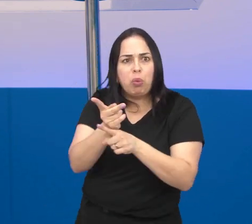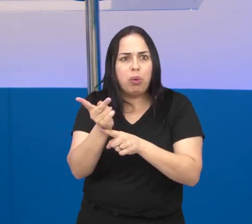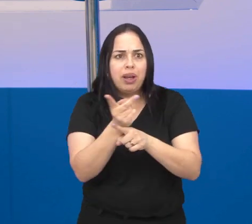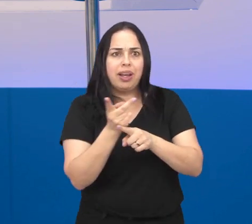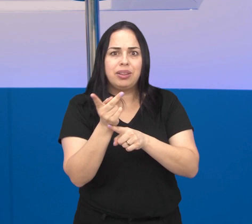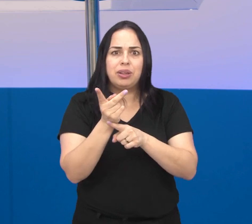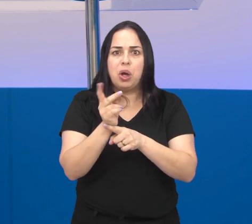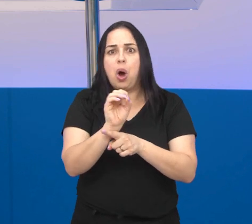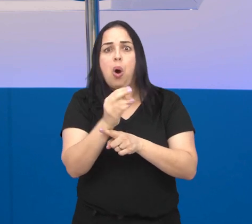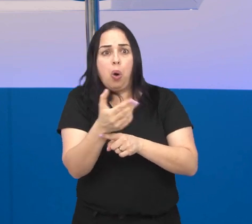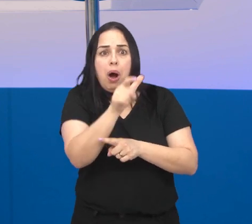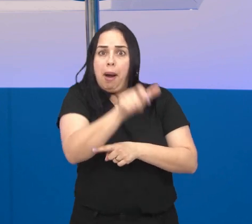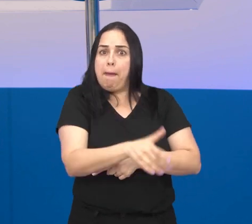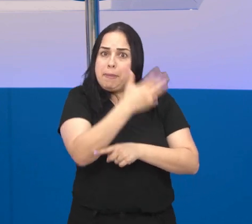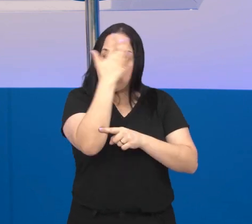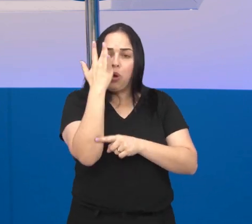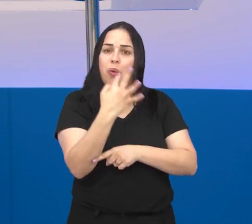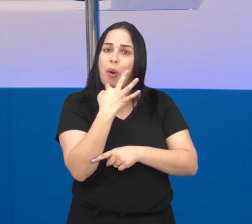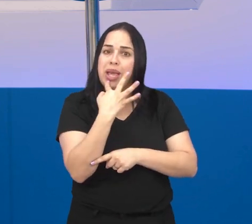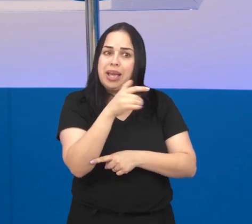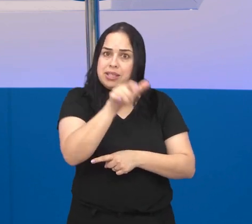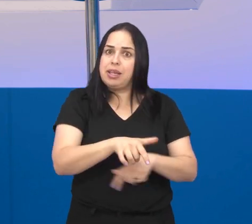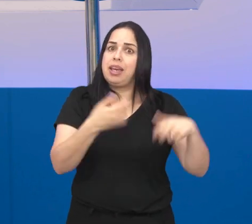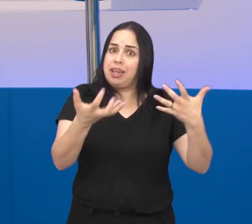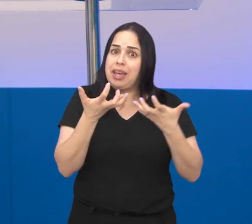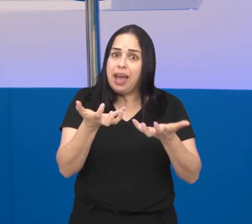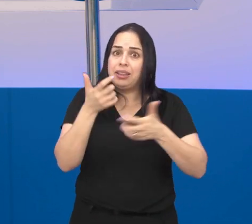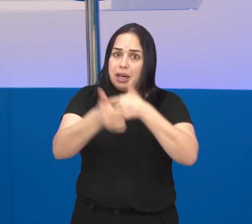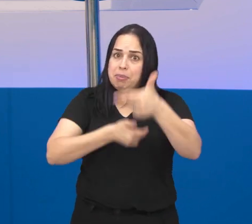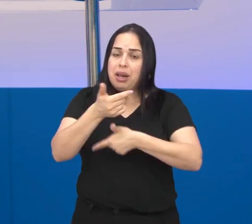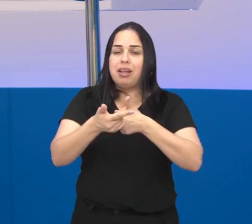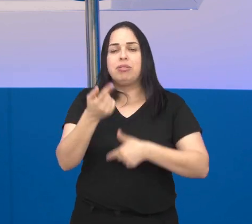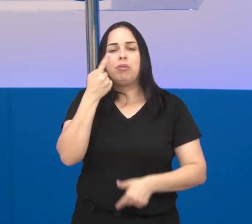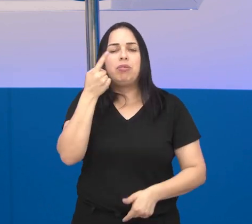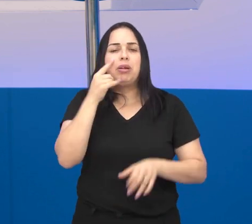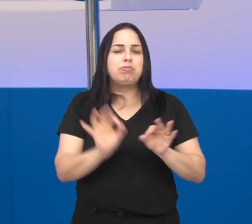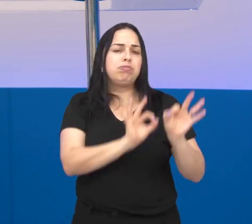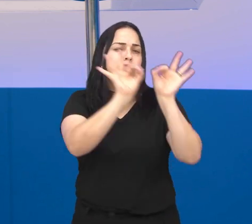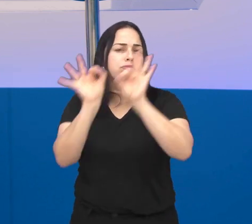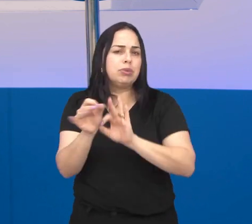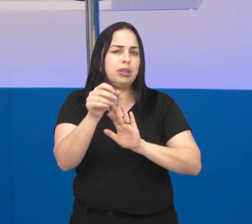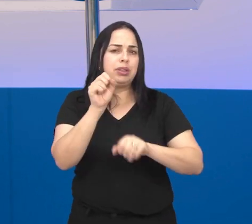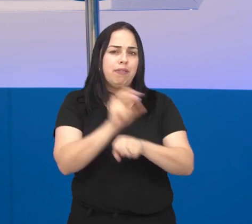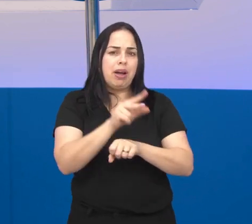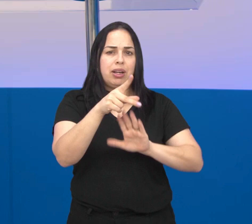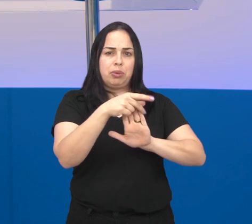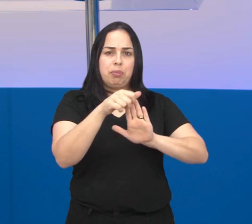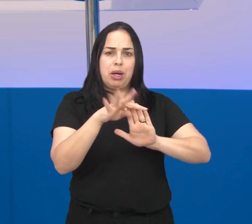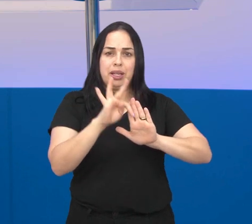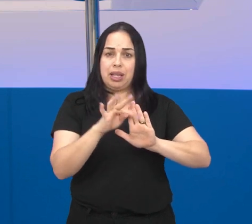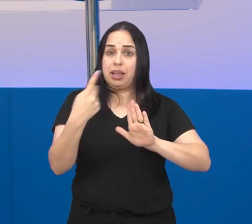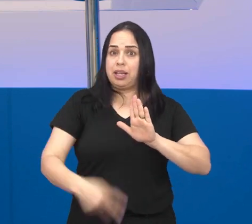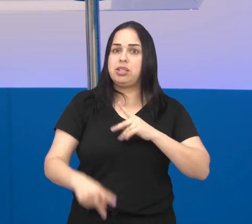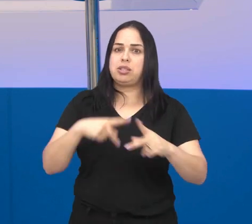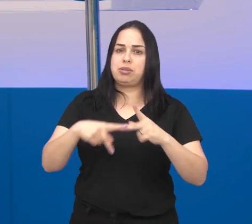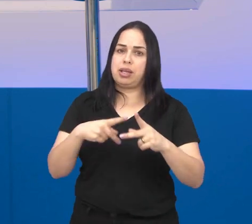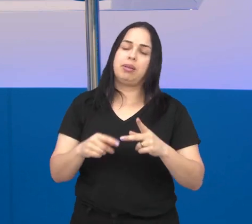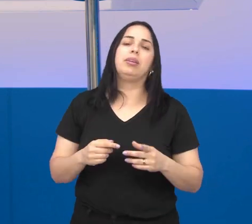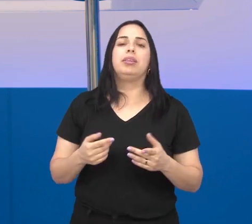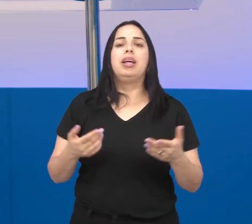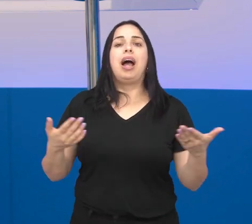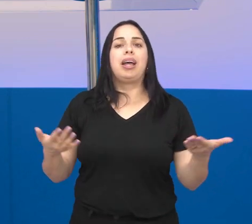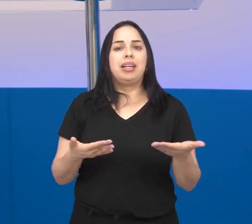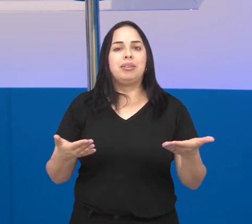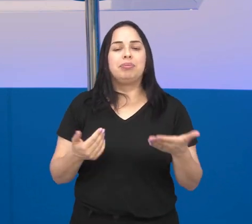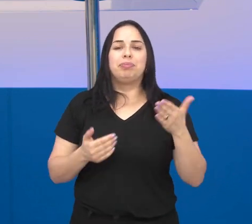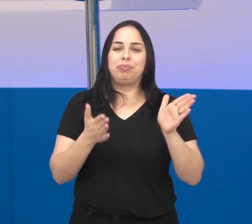um trabalho ou conhece alguém que está precisando de uma oportunidade, vale a pena dar uma conferida nas vagas disponíveis no PAT de São